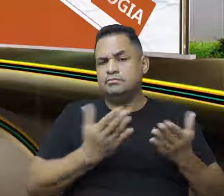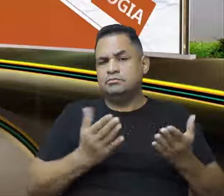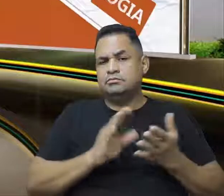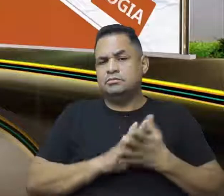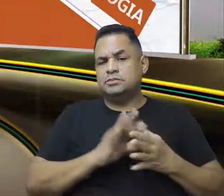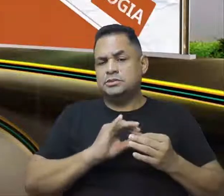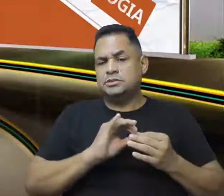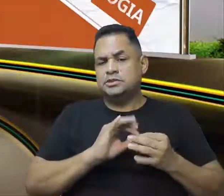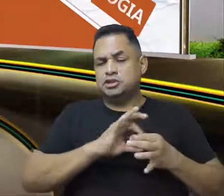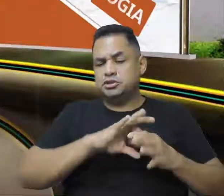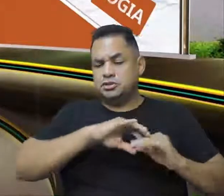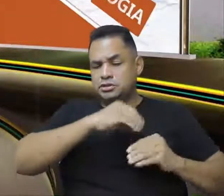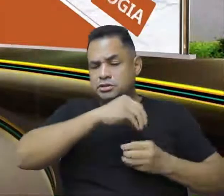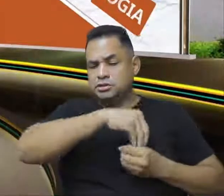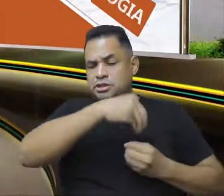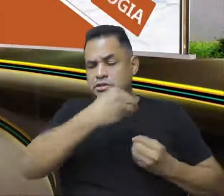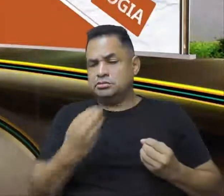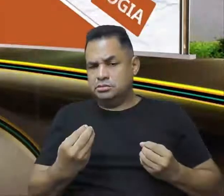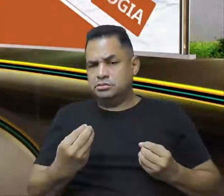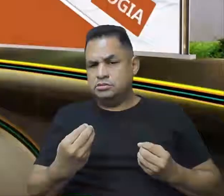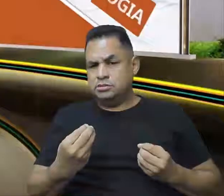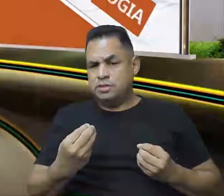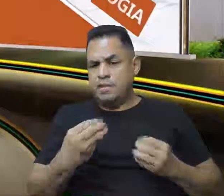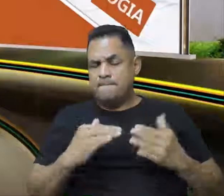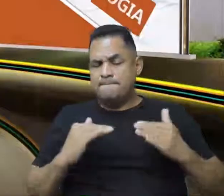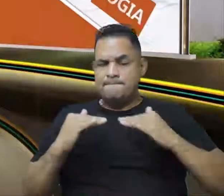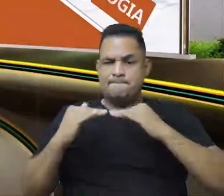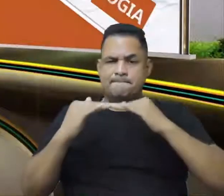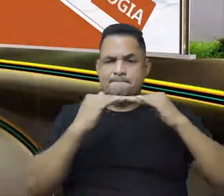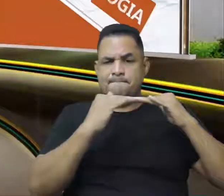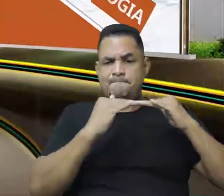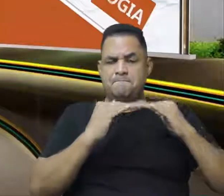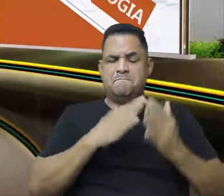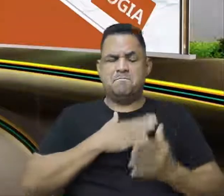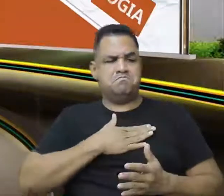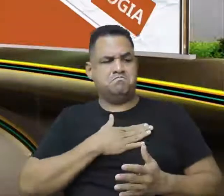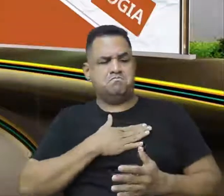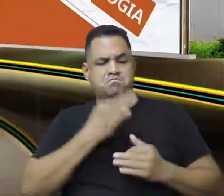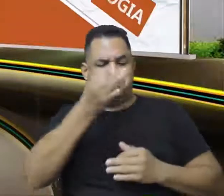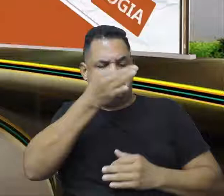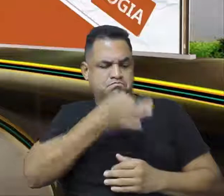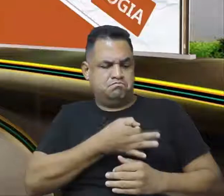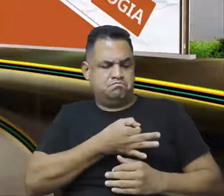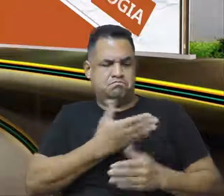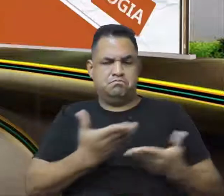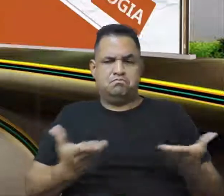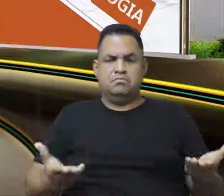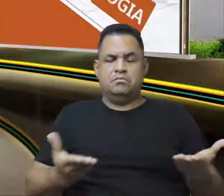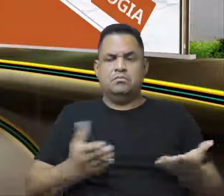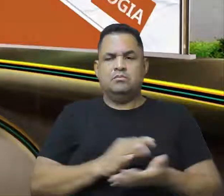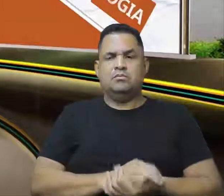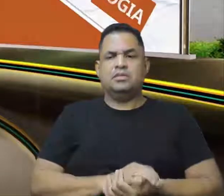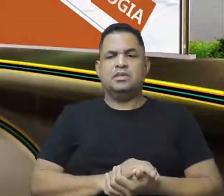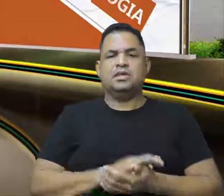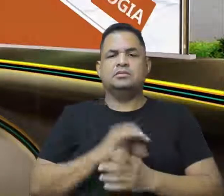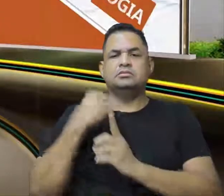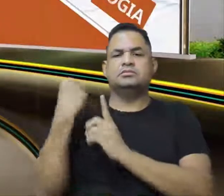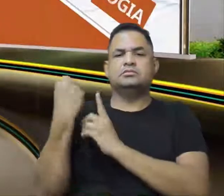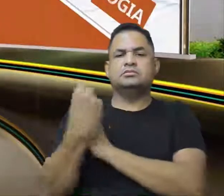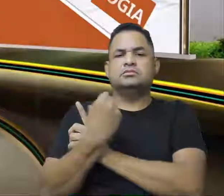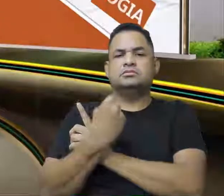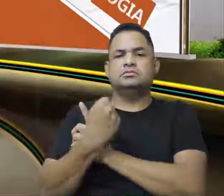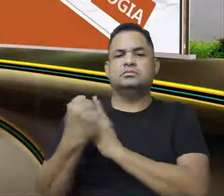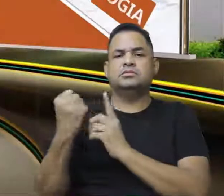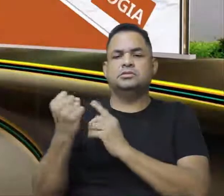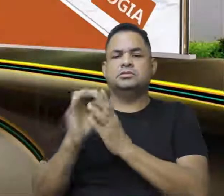de um padrão. O meu padrão é correto, o meu padrão é o certinho, a sociedade